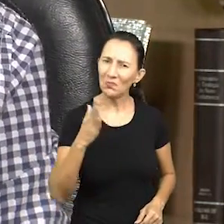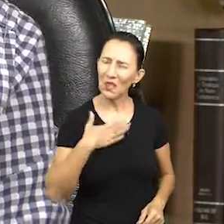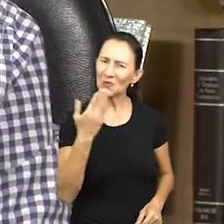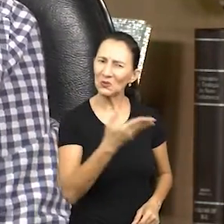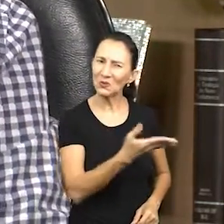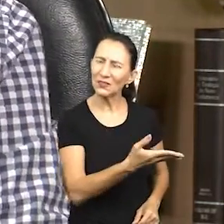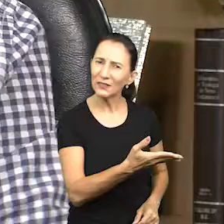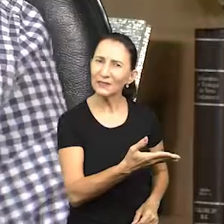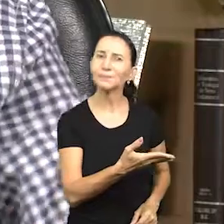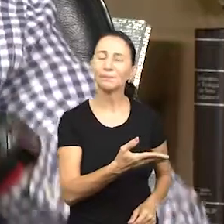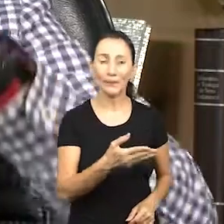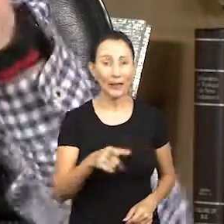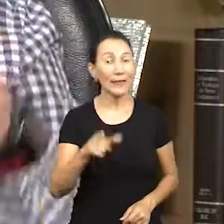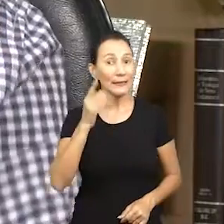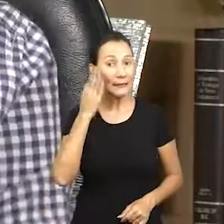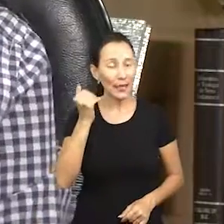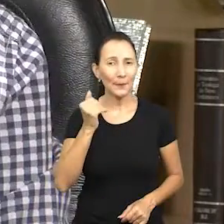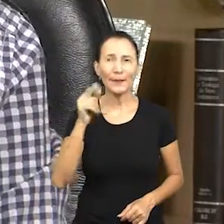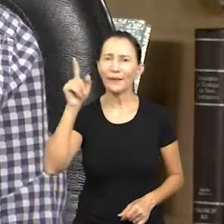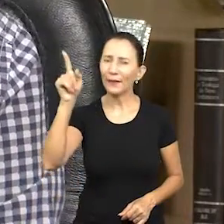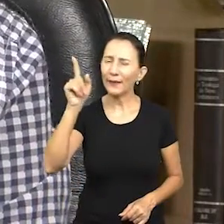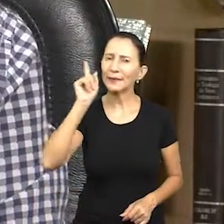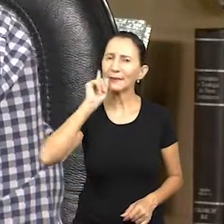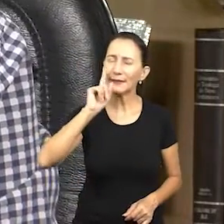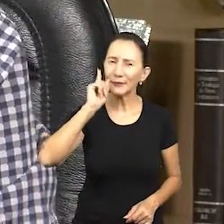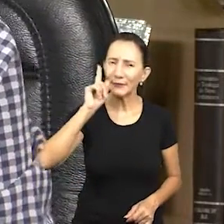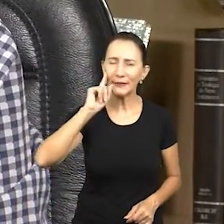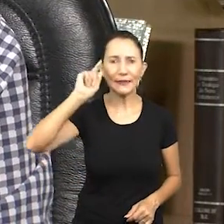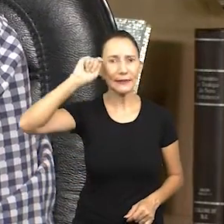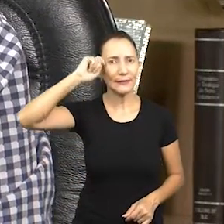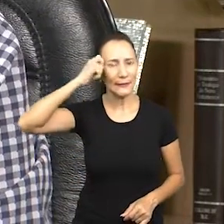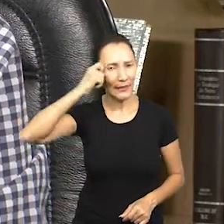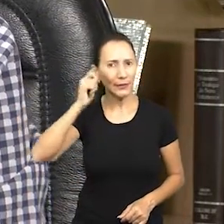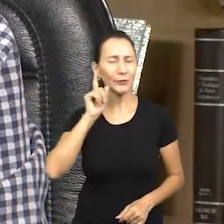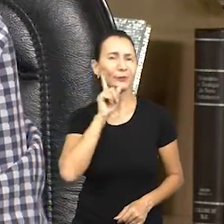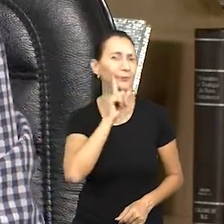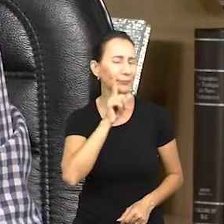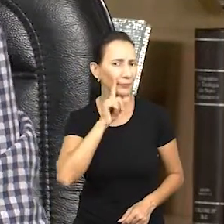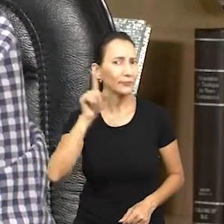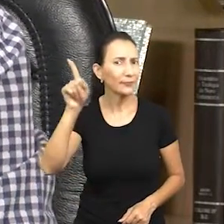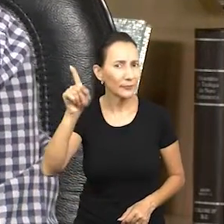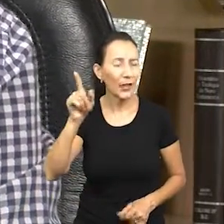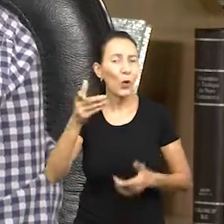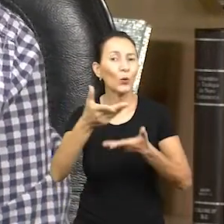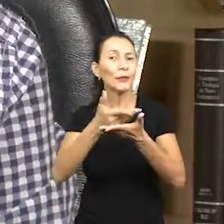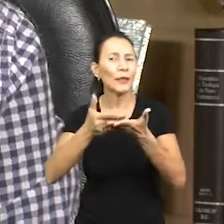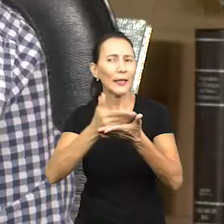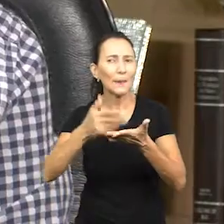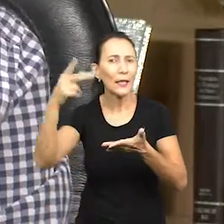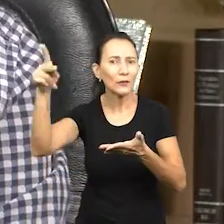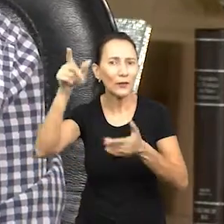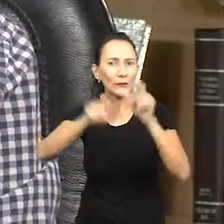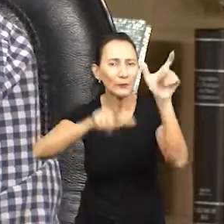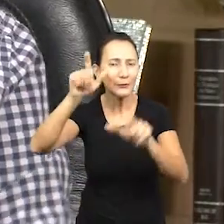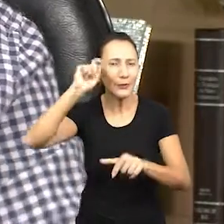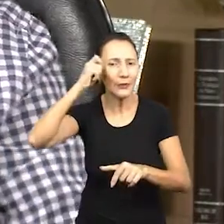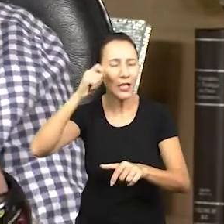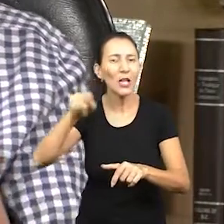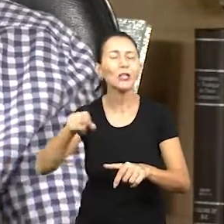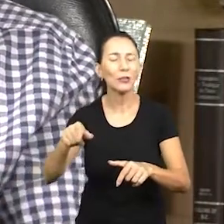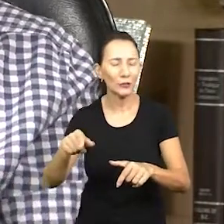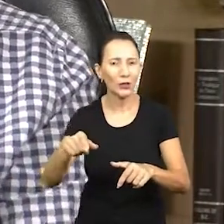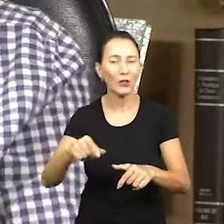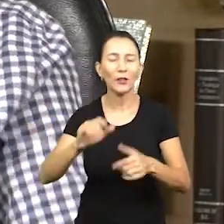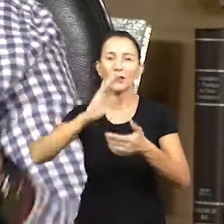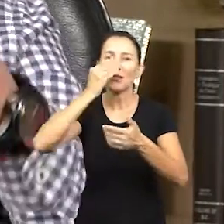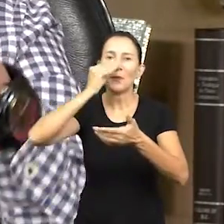Martin Luther King. A história, o tratamento dos negros americanos, ela foi mudada para melhor e o negro